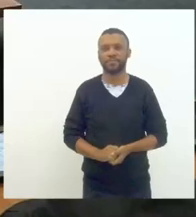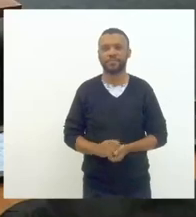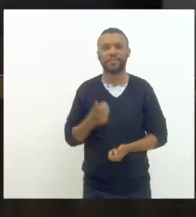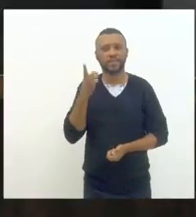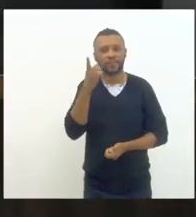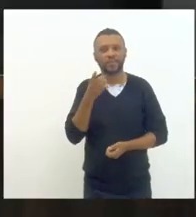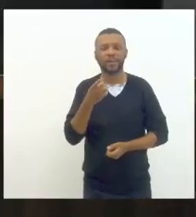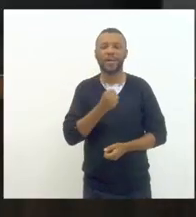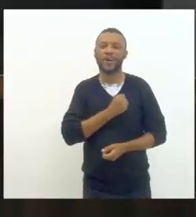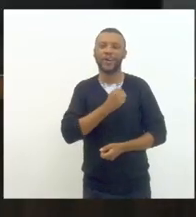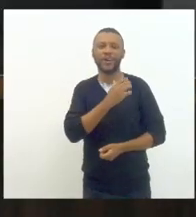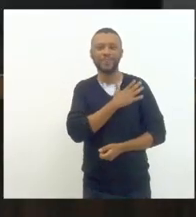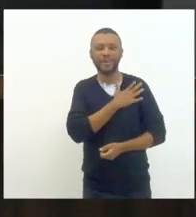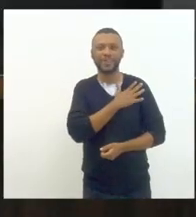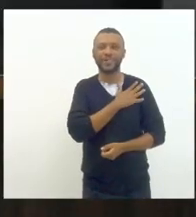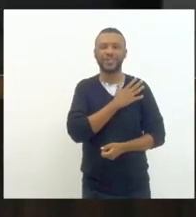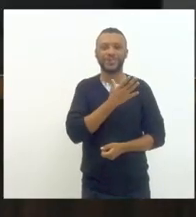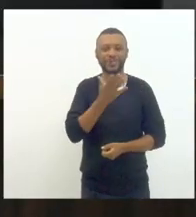Deputado Coronel Salema,